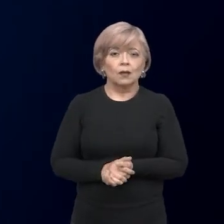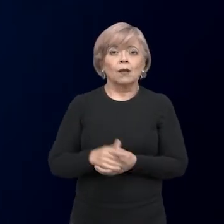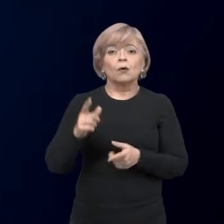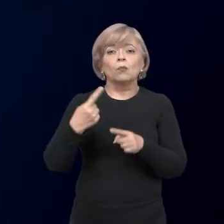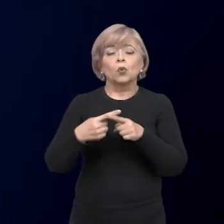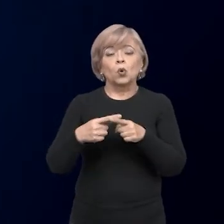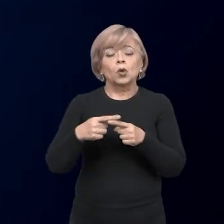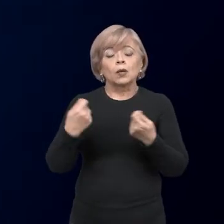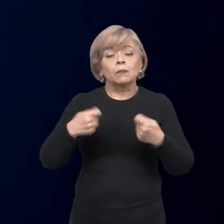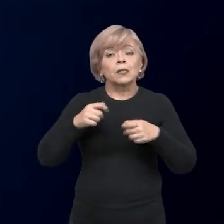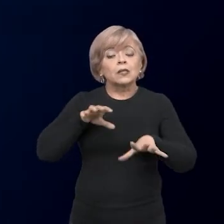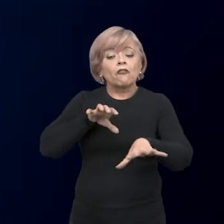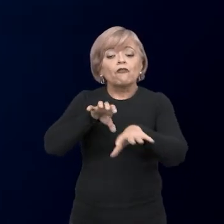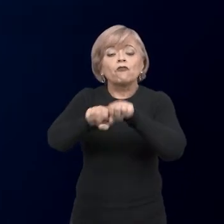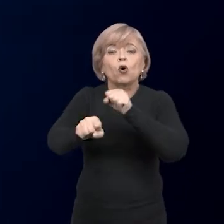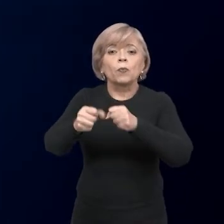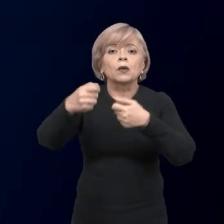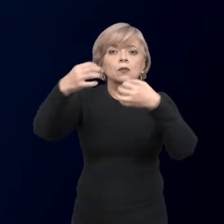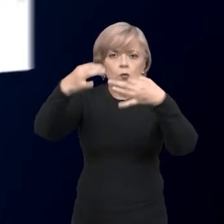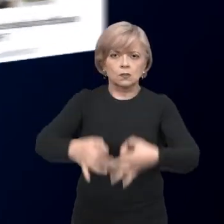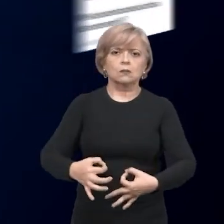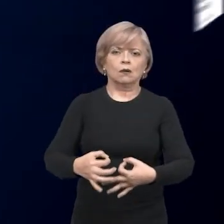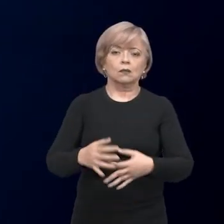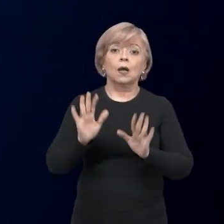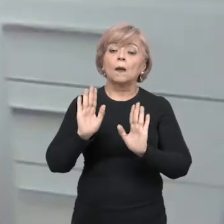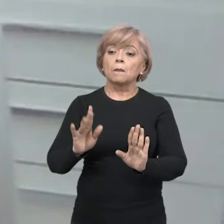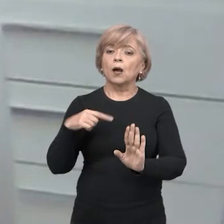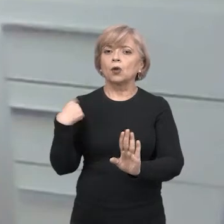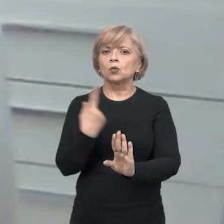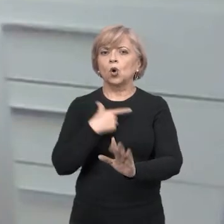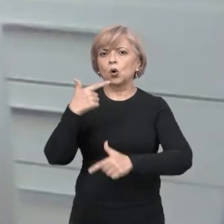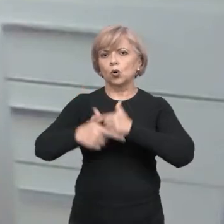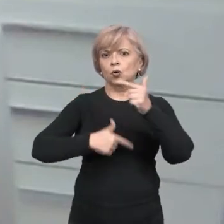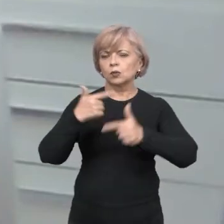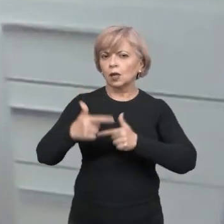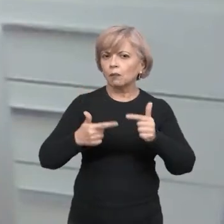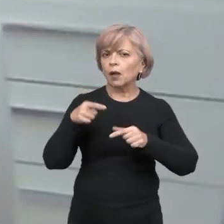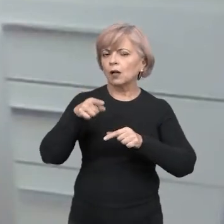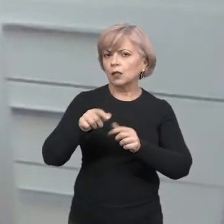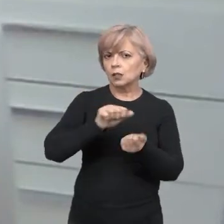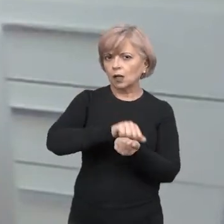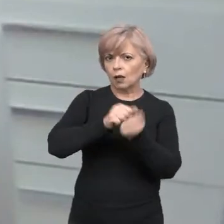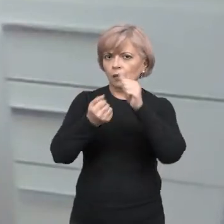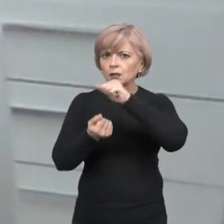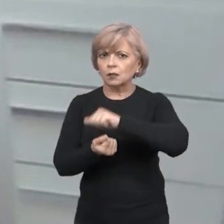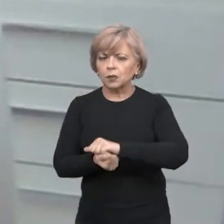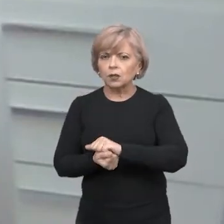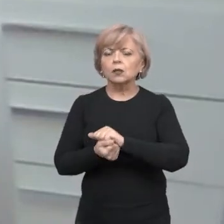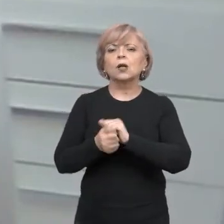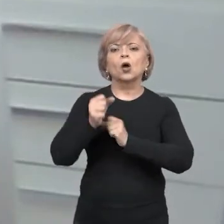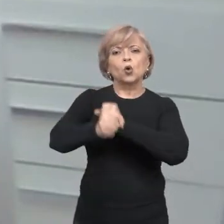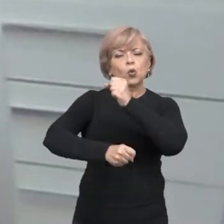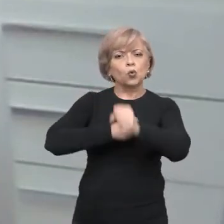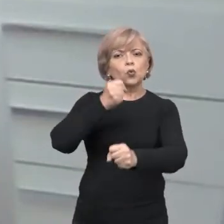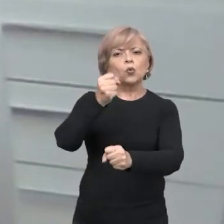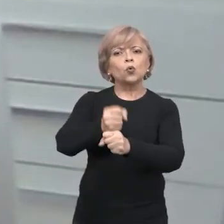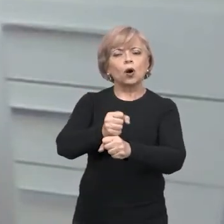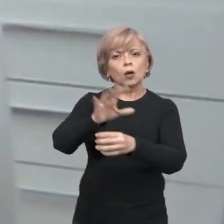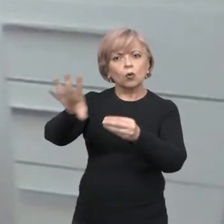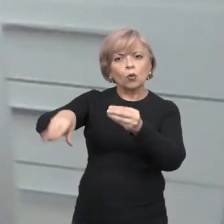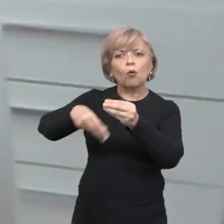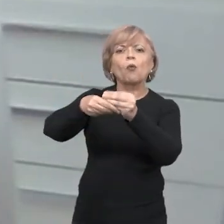amplitude com a formação seria desejada mas nós estamos trabalhando nisso para podemos adequar é